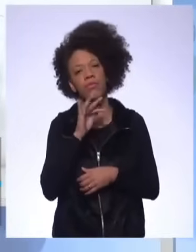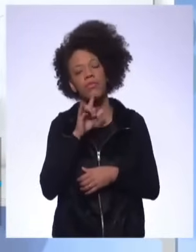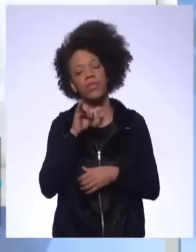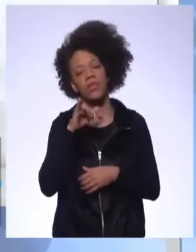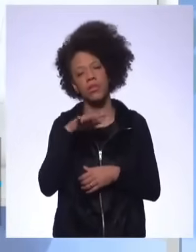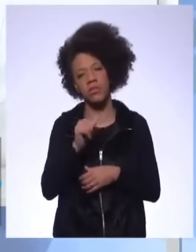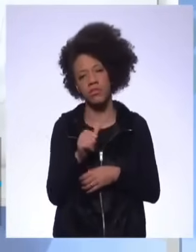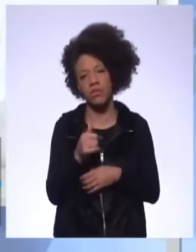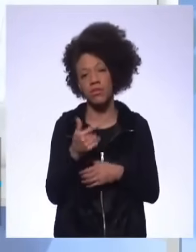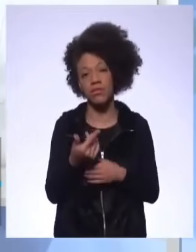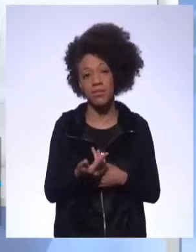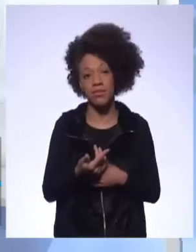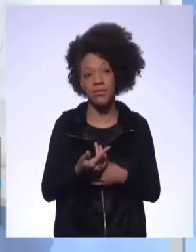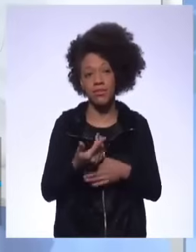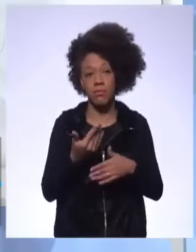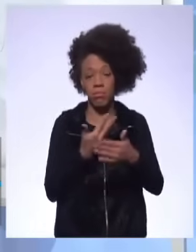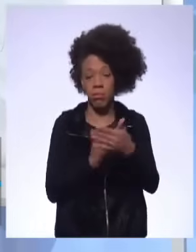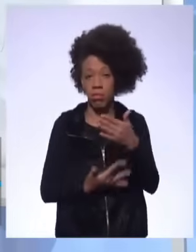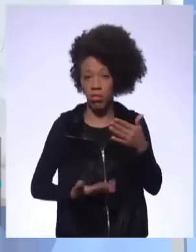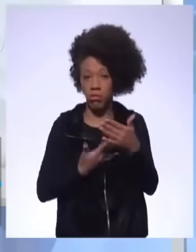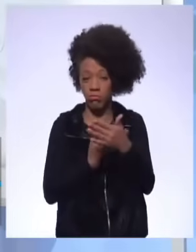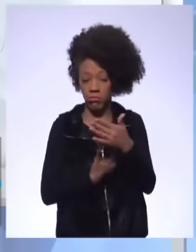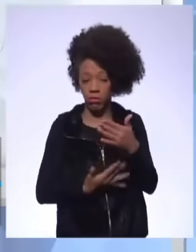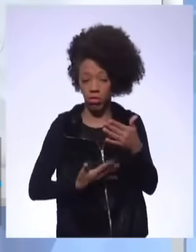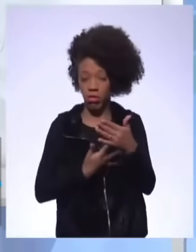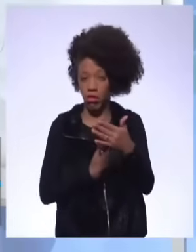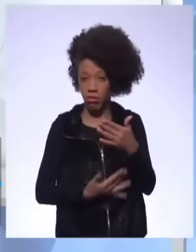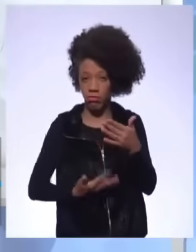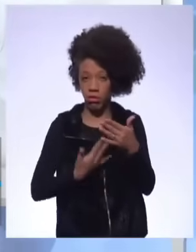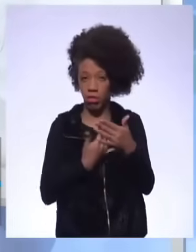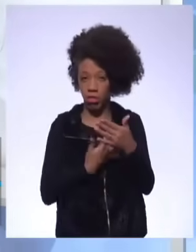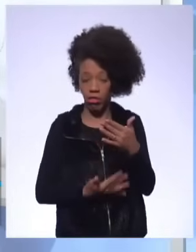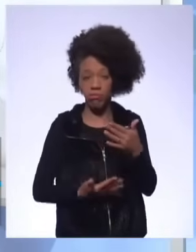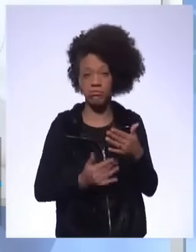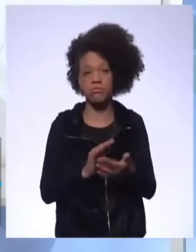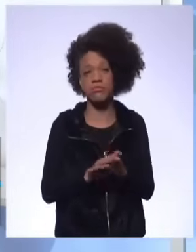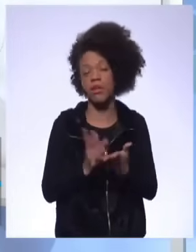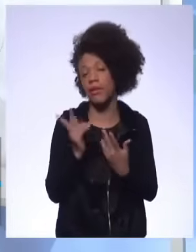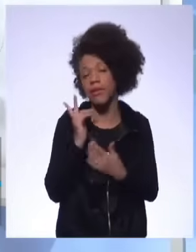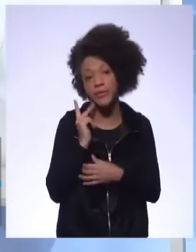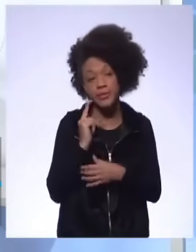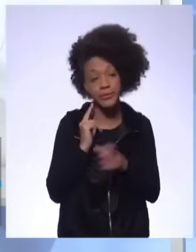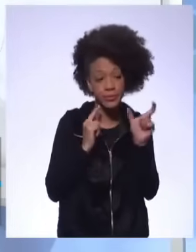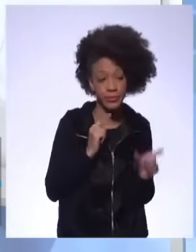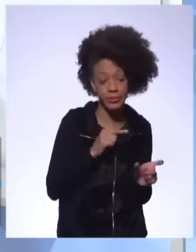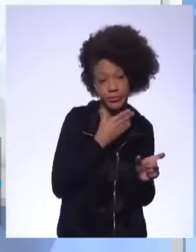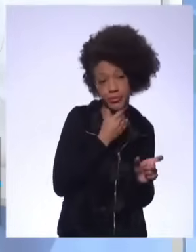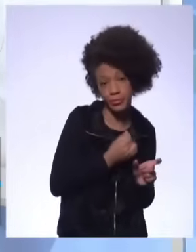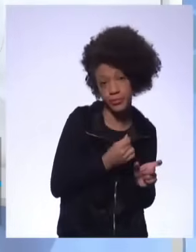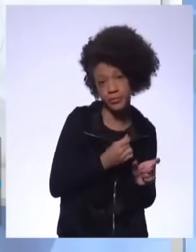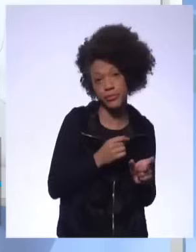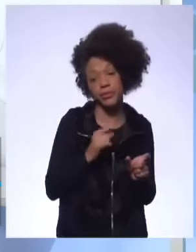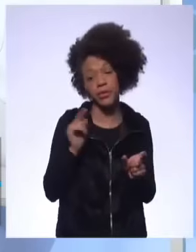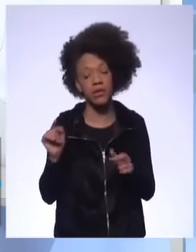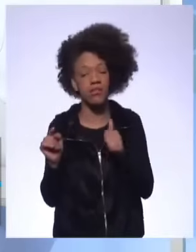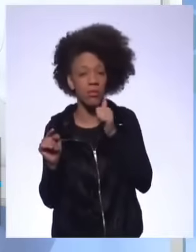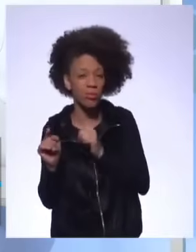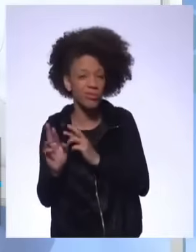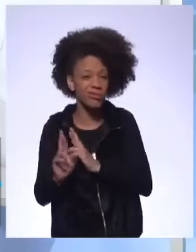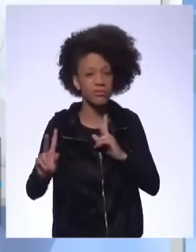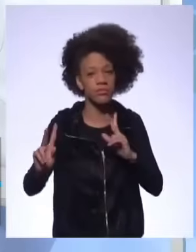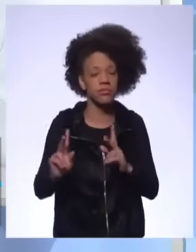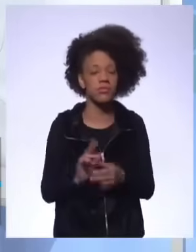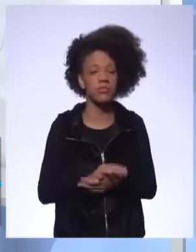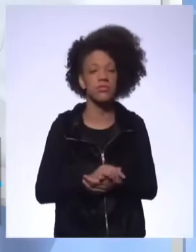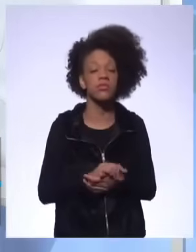que para as hemorragias, e aí a pessoa começa a sangrar e não para mais. É muito mais comum no homem também do que na mulher por esse mesmo motivo. Tá bom?